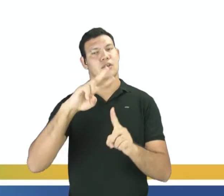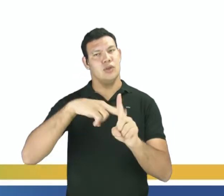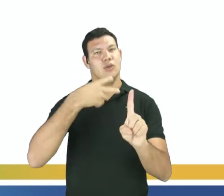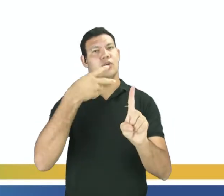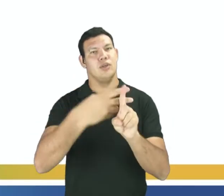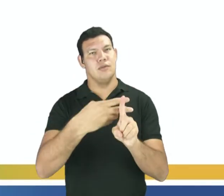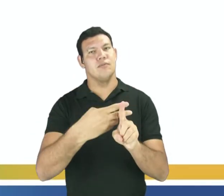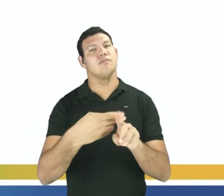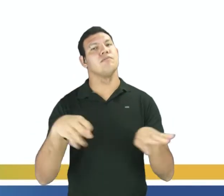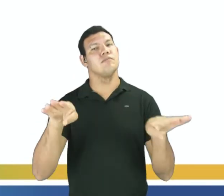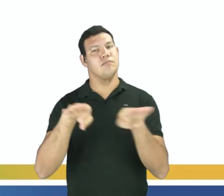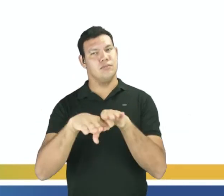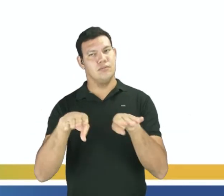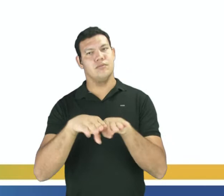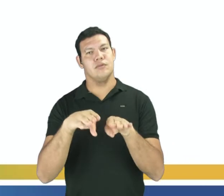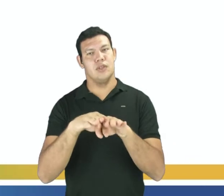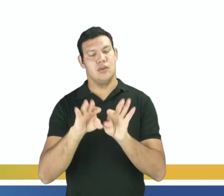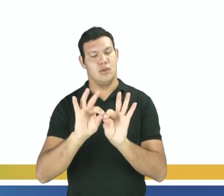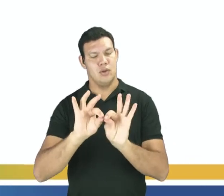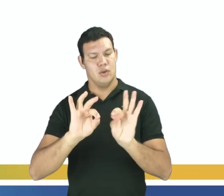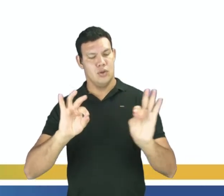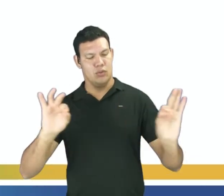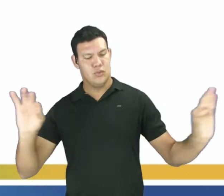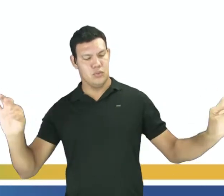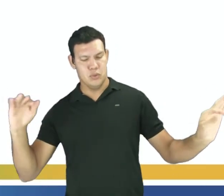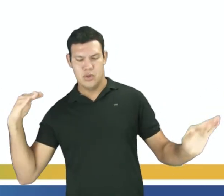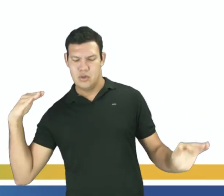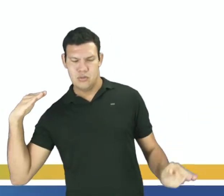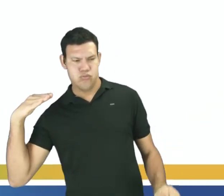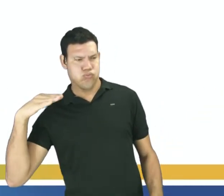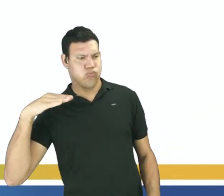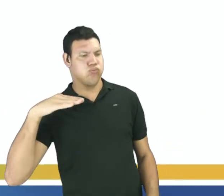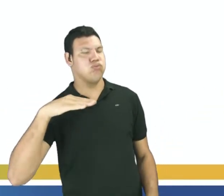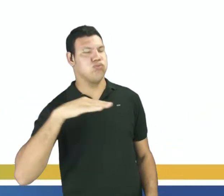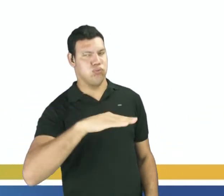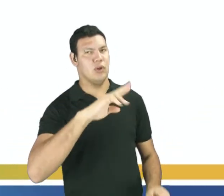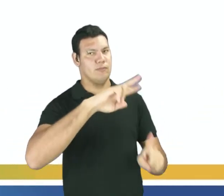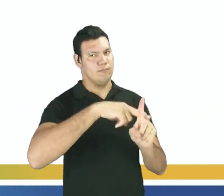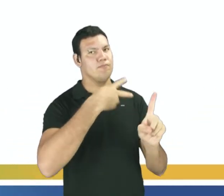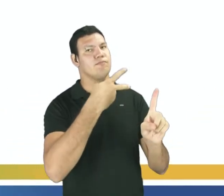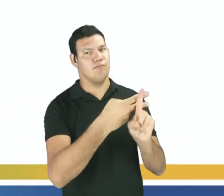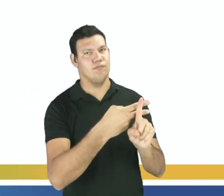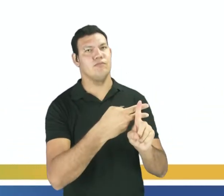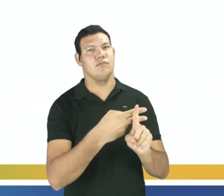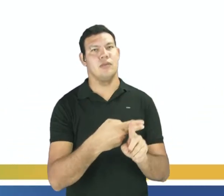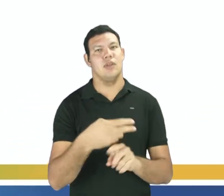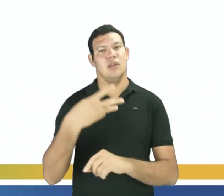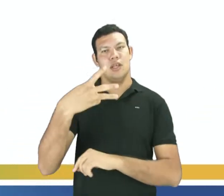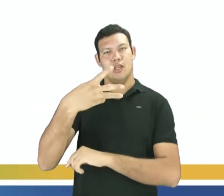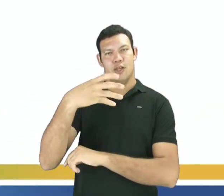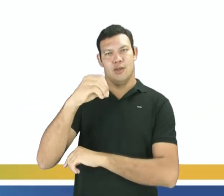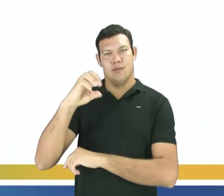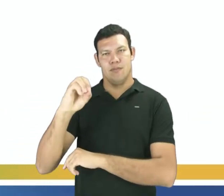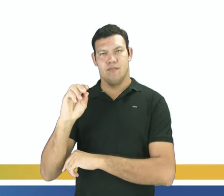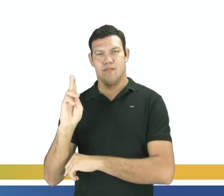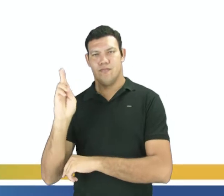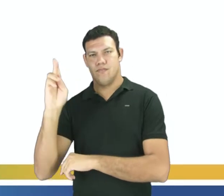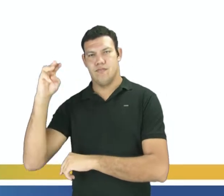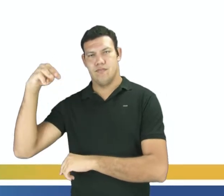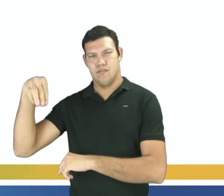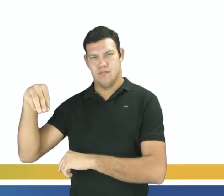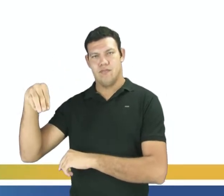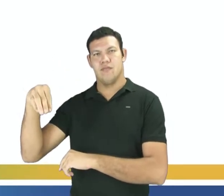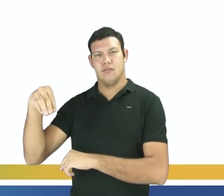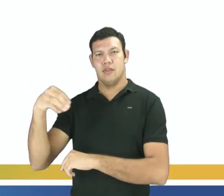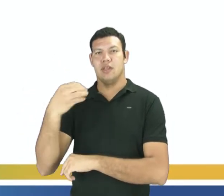ele percorre com essa quantidade de combustível também dobrará. Nós temos 300 e assim a resposta para